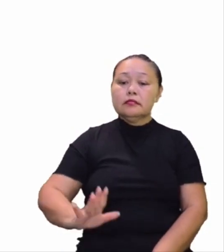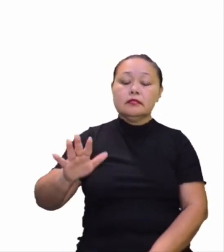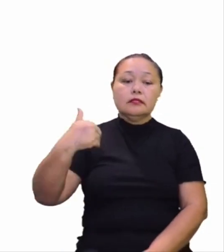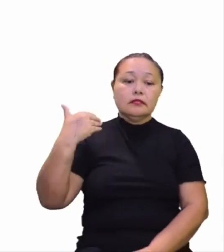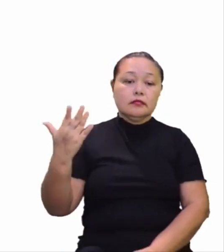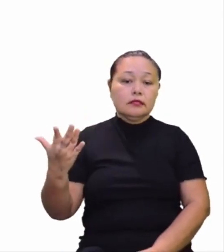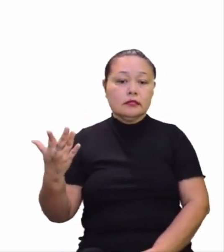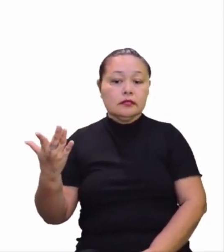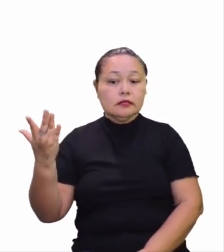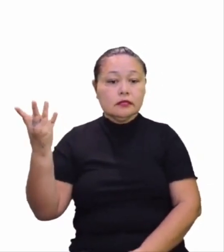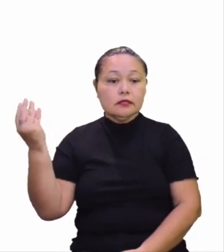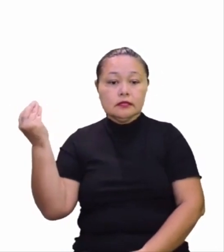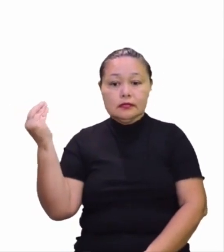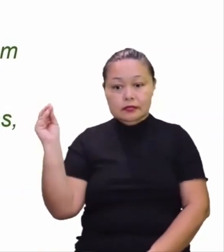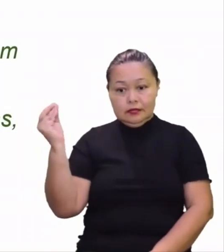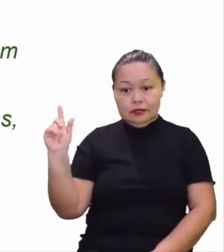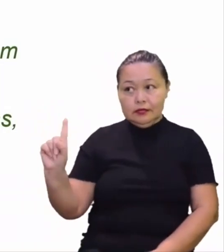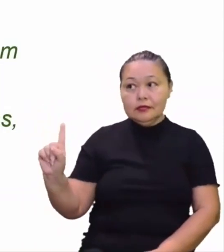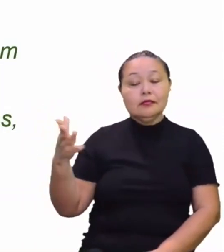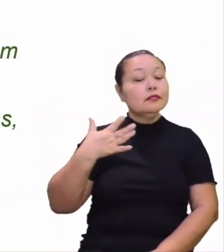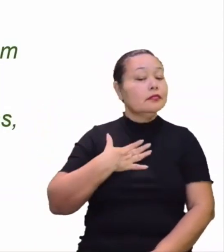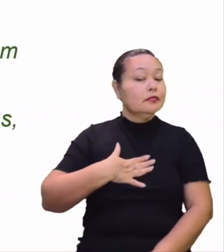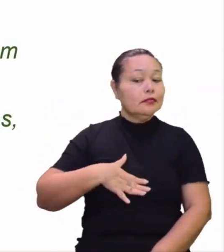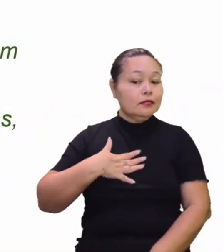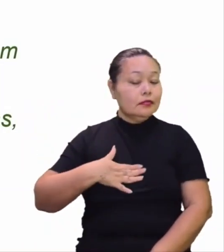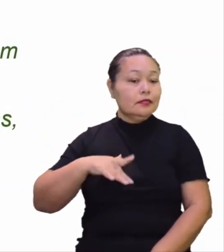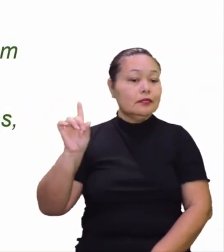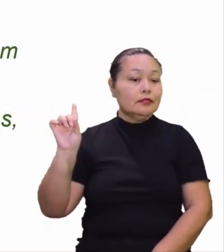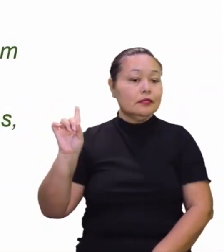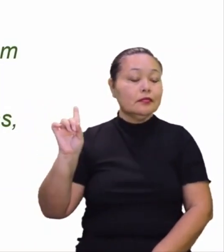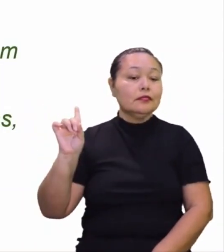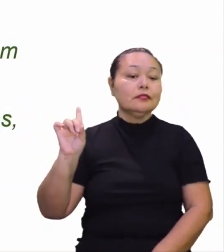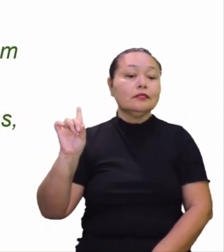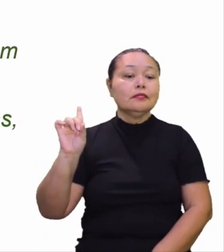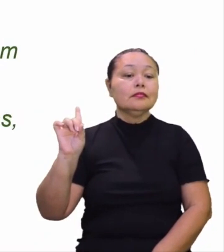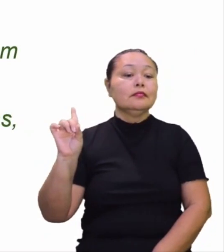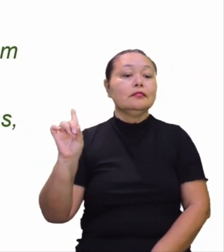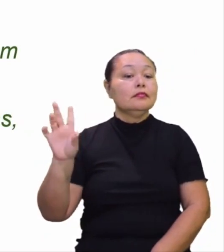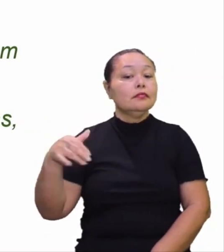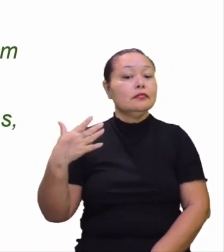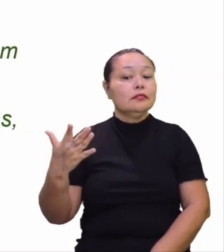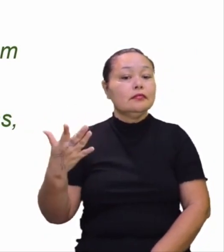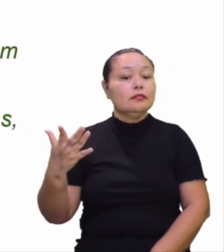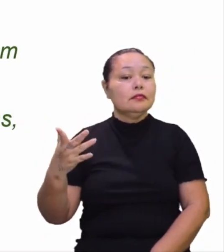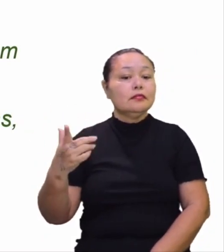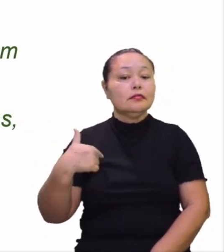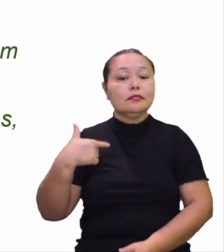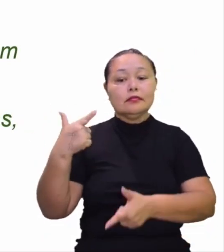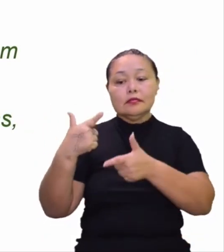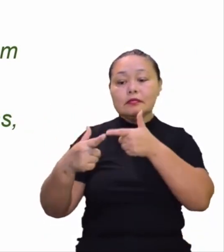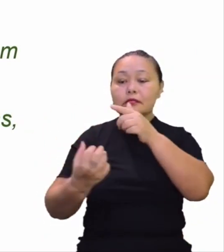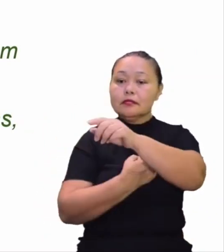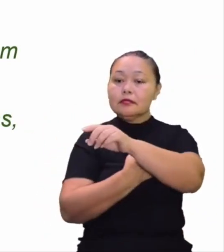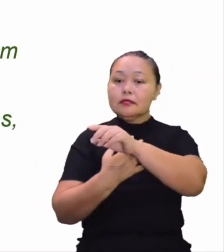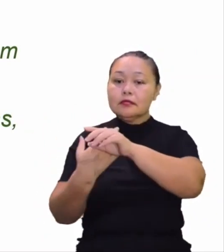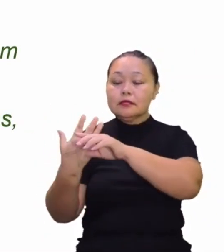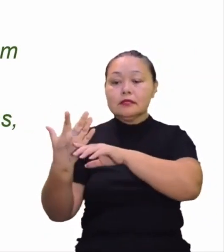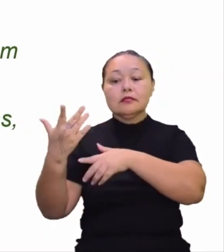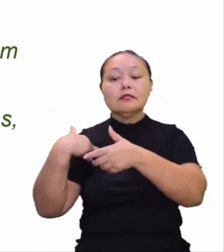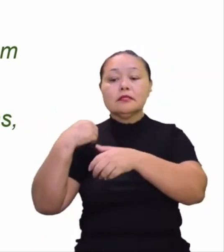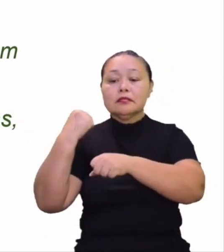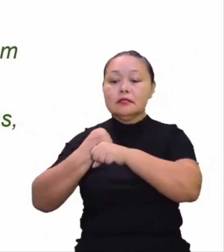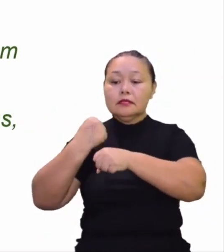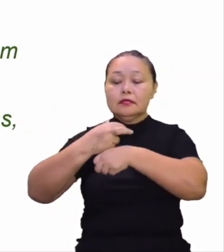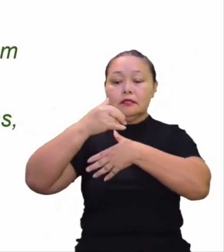Então, se você colocou algo nesse sentido, vai estar tranquilão. Olha só, os impactos ambientais